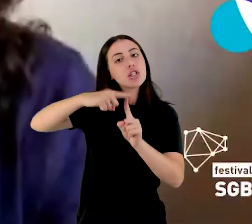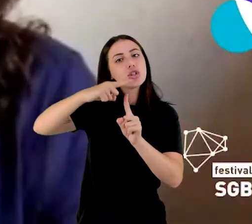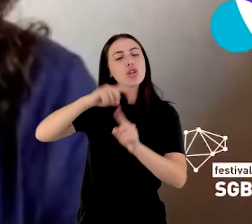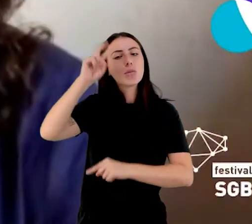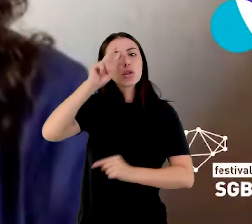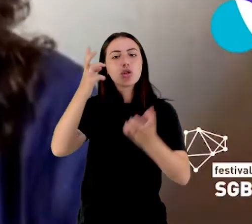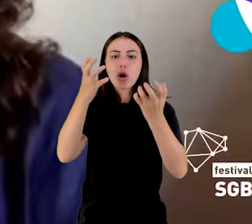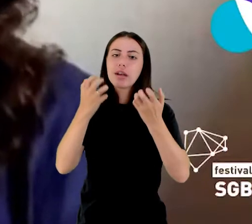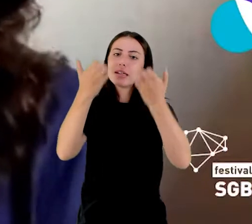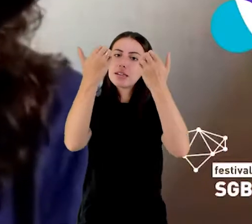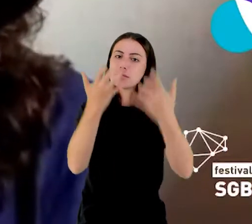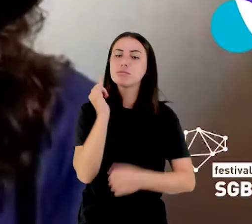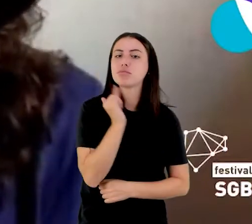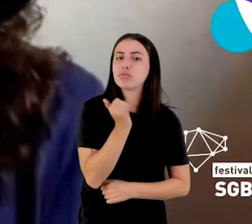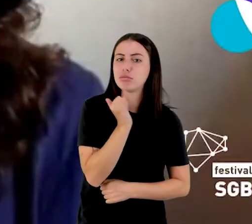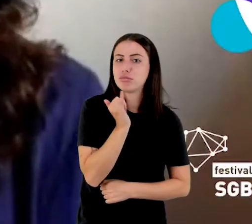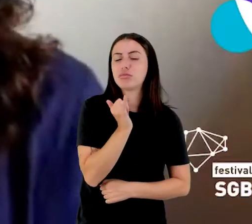é essa que a gente está contando?